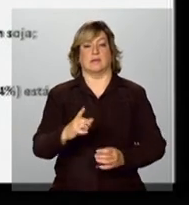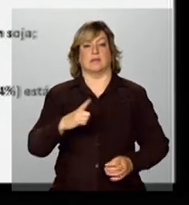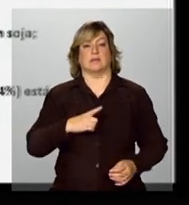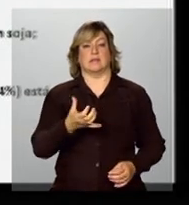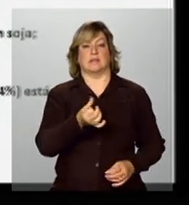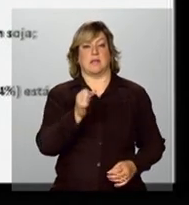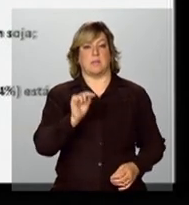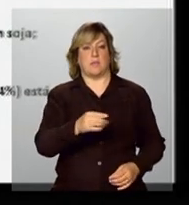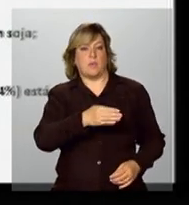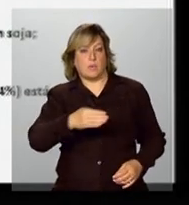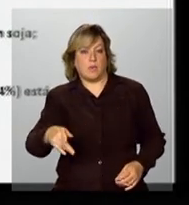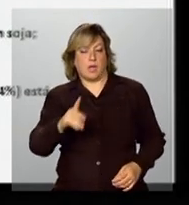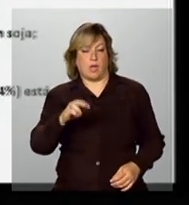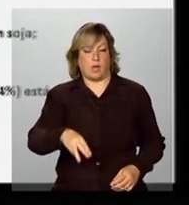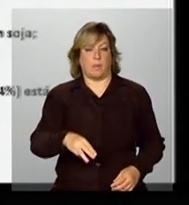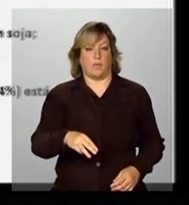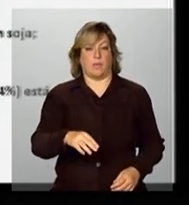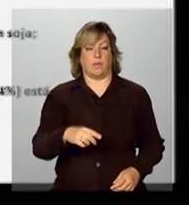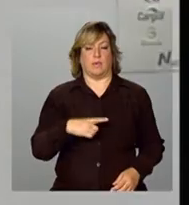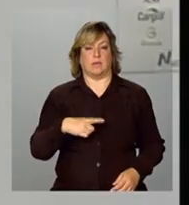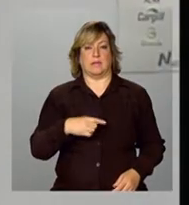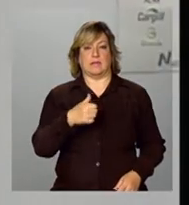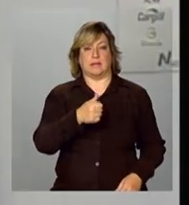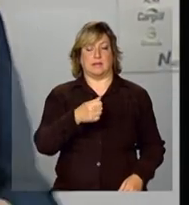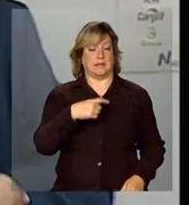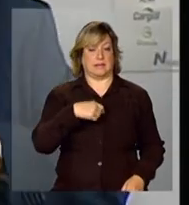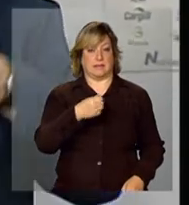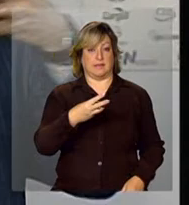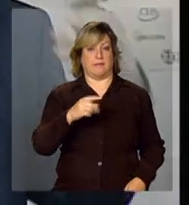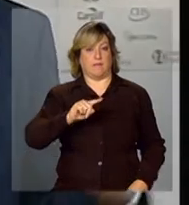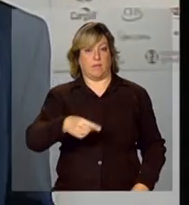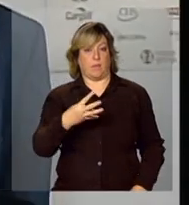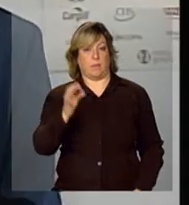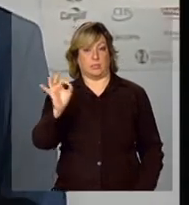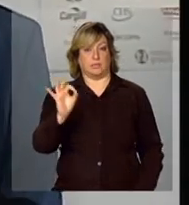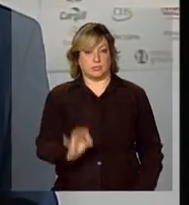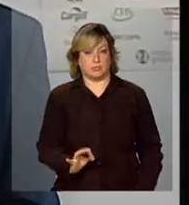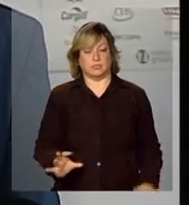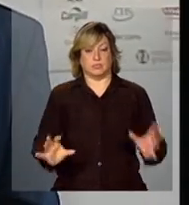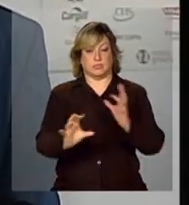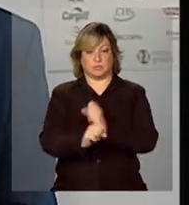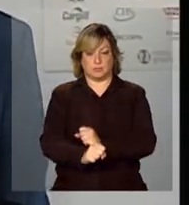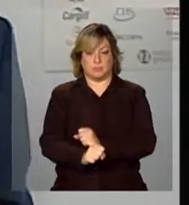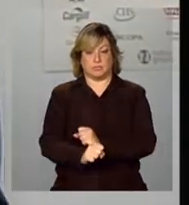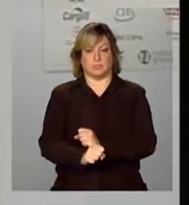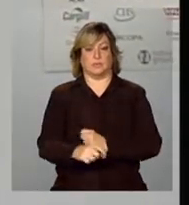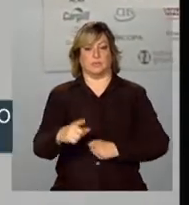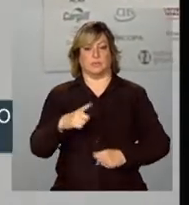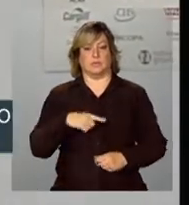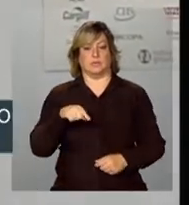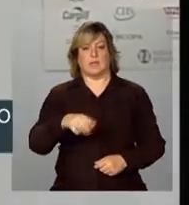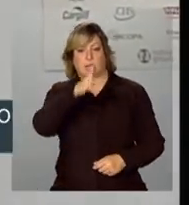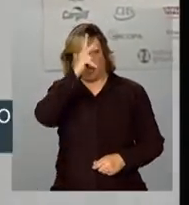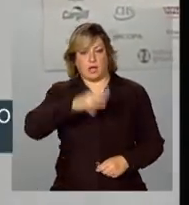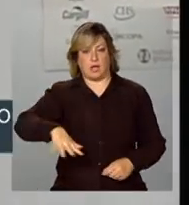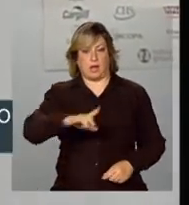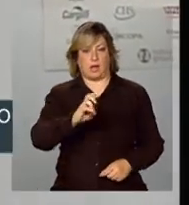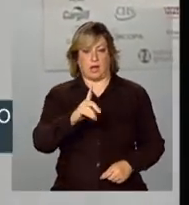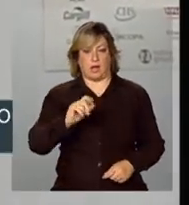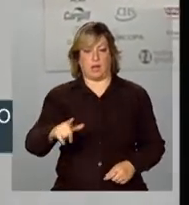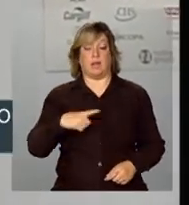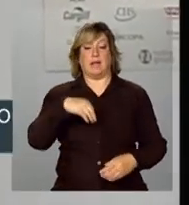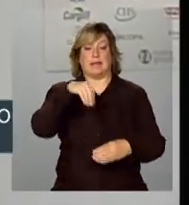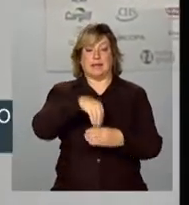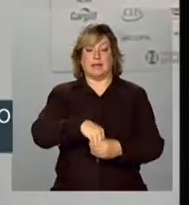6.057 quilômetros quadrados, que corresponde a 13,4% de todo o desflorestamento na Amazônia Legal. Então,